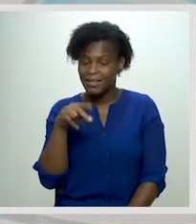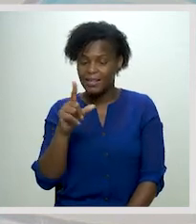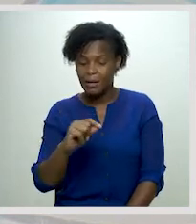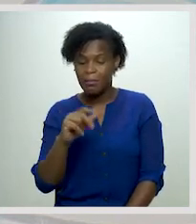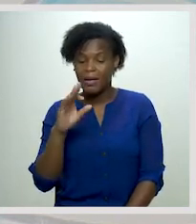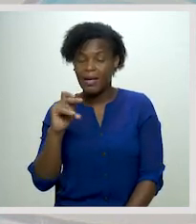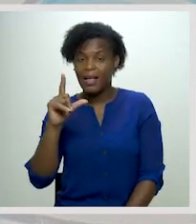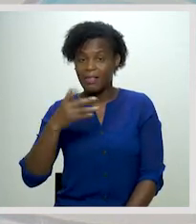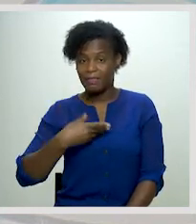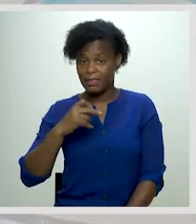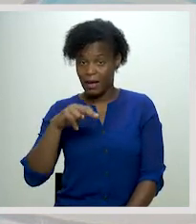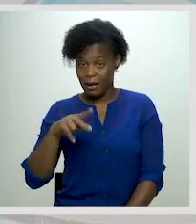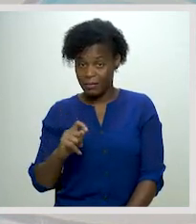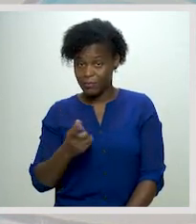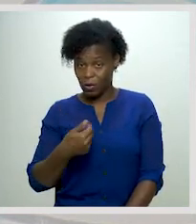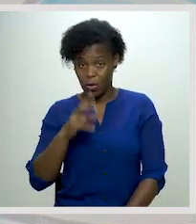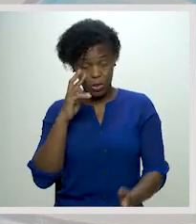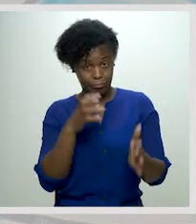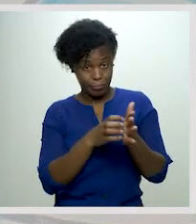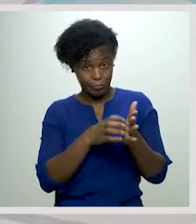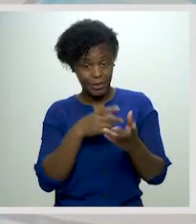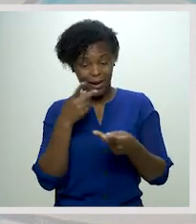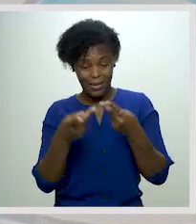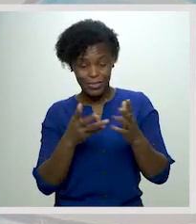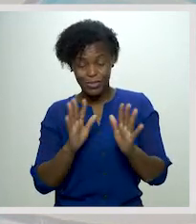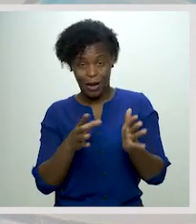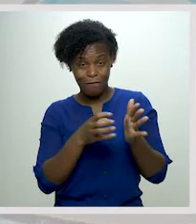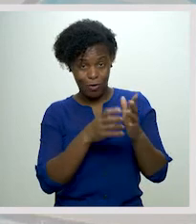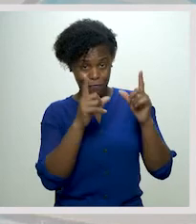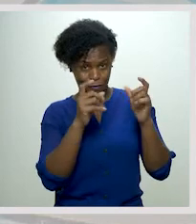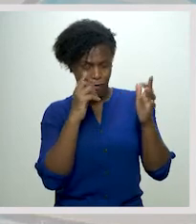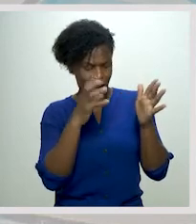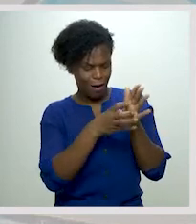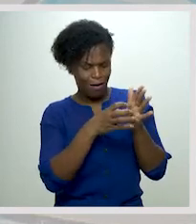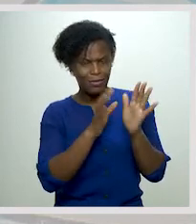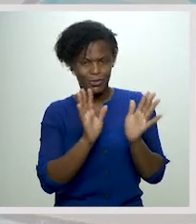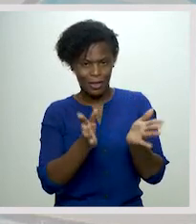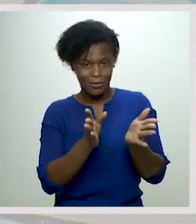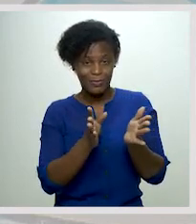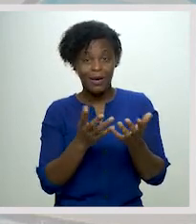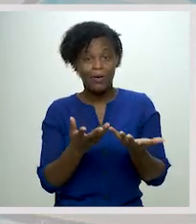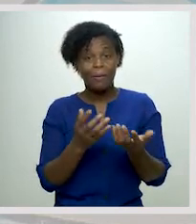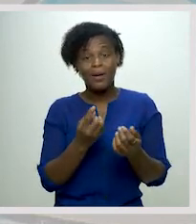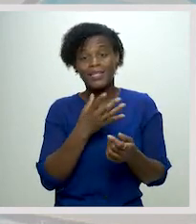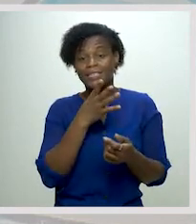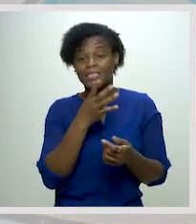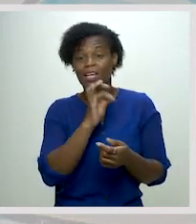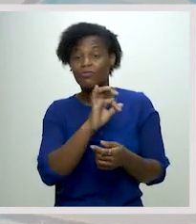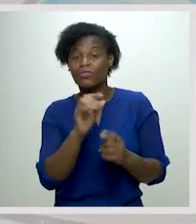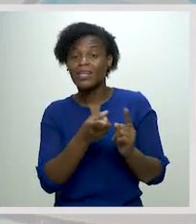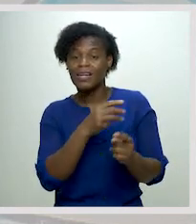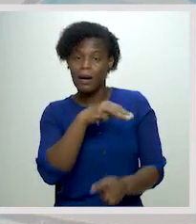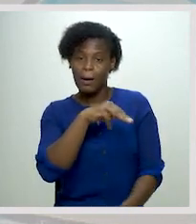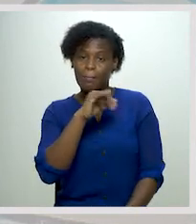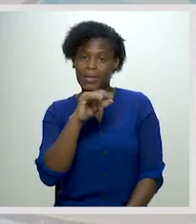sabemos, acabamos agora de ver a figura, de analisá-la, né, sim, ficamos a saber. Para vos dizer propriamente